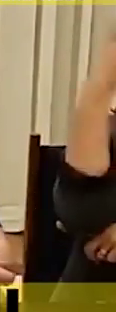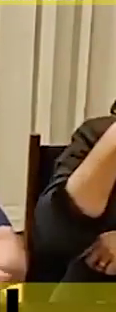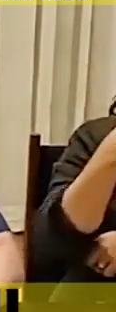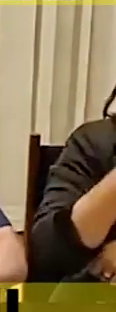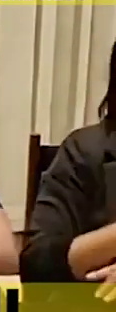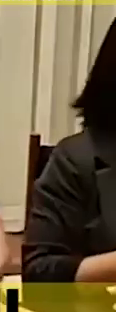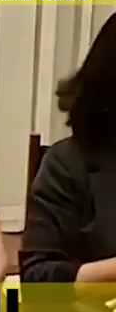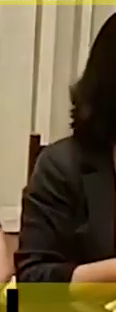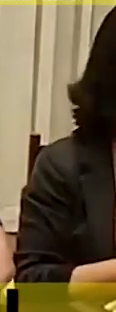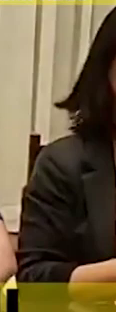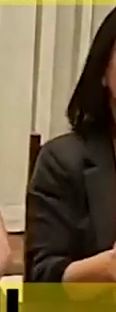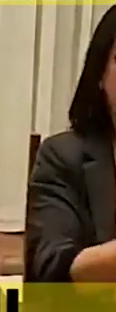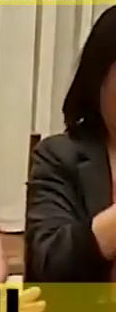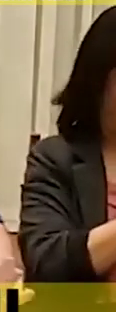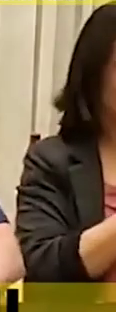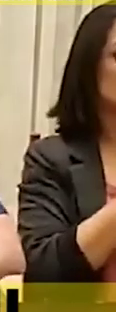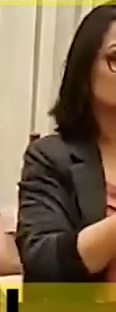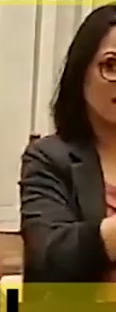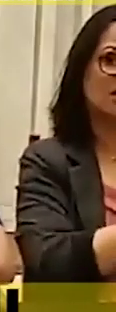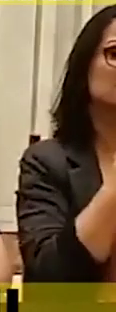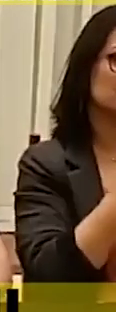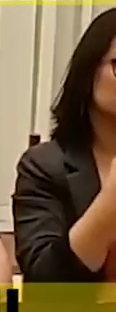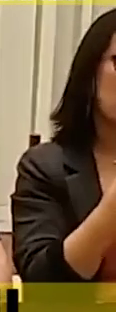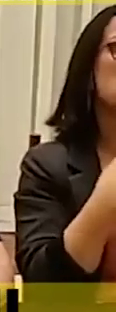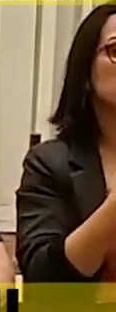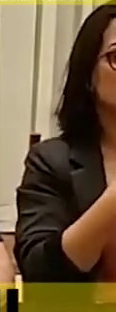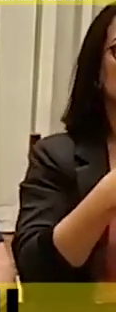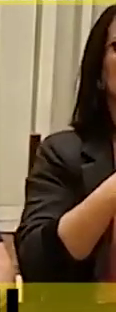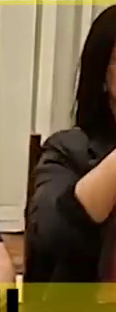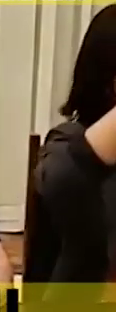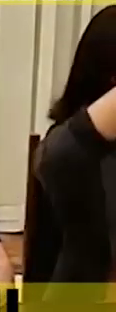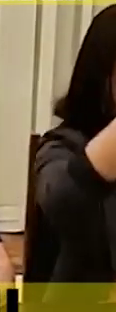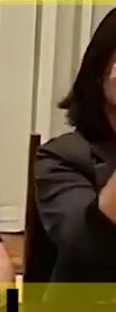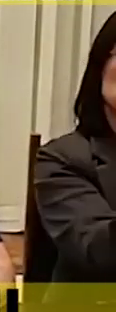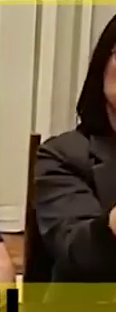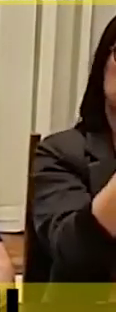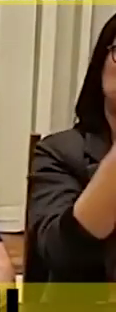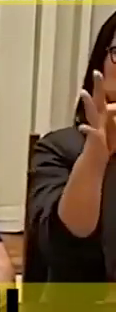mamando lá, a bandeira era vermelha com foiçaço e o martelo ali, sem problema nenhum, né?